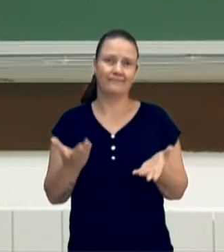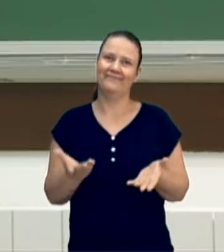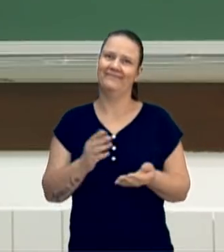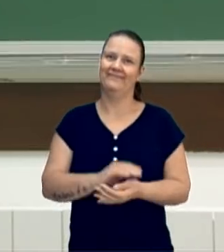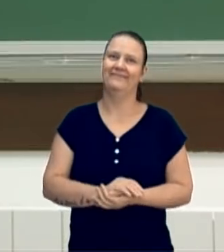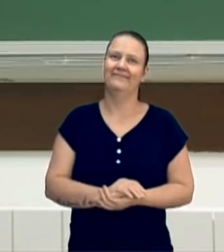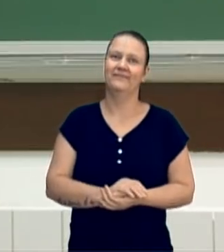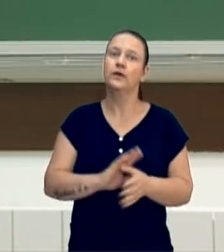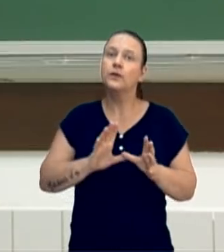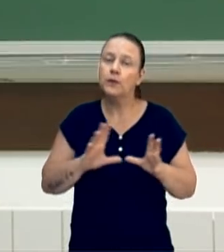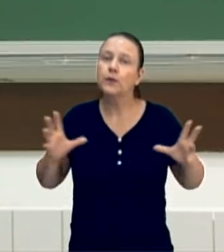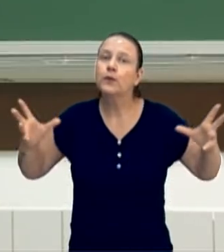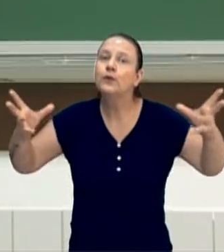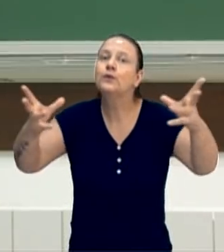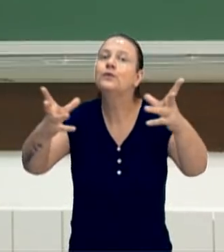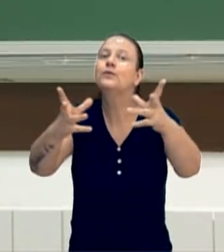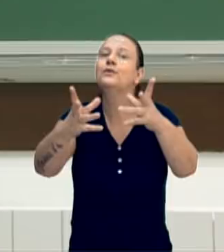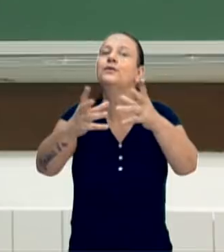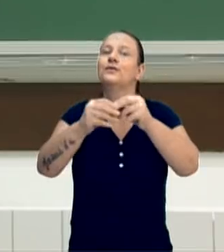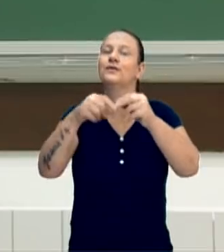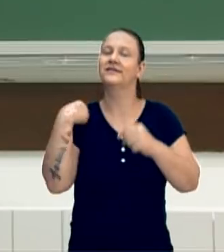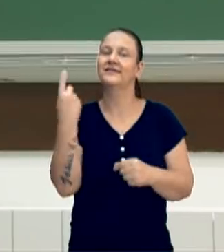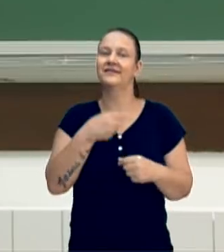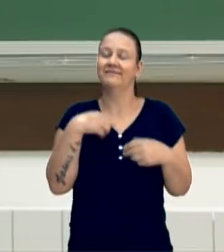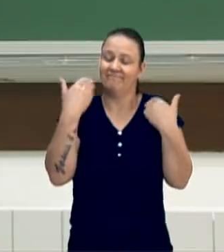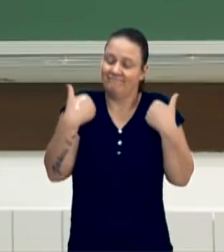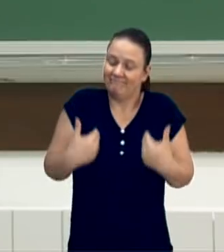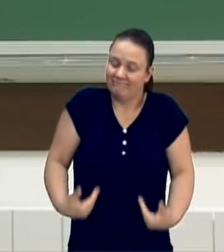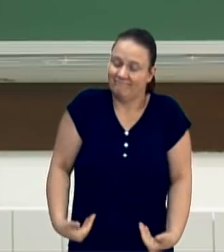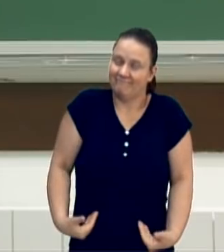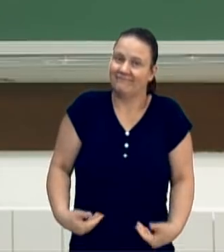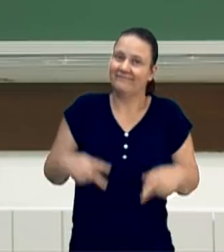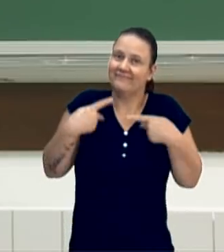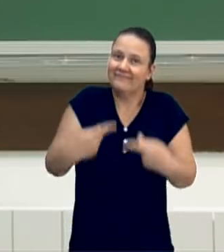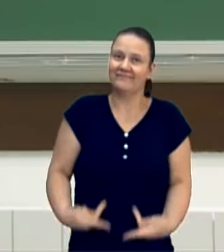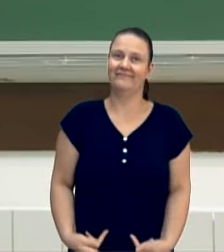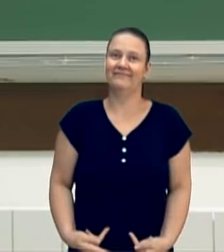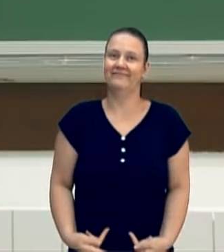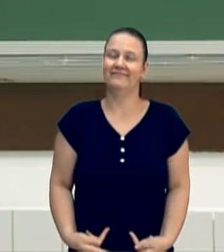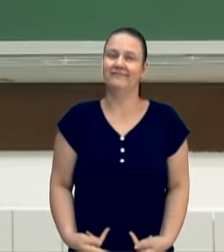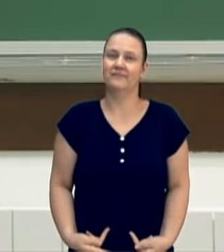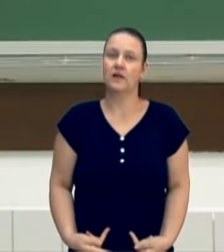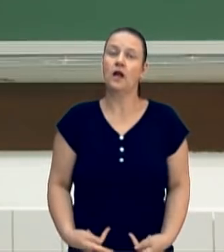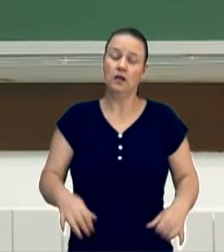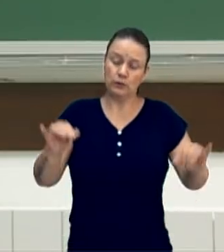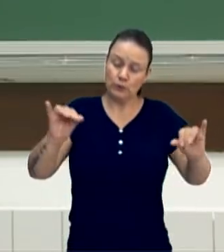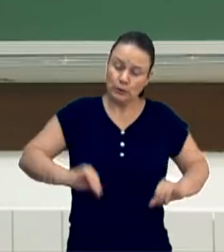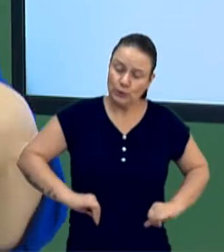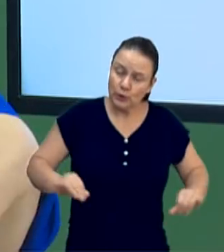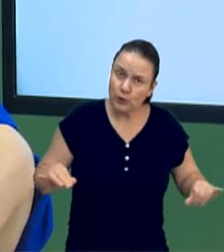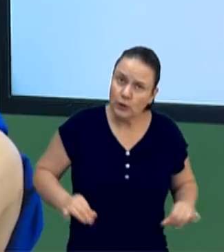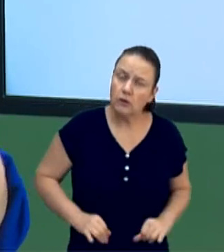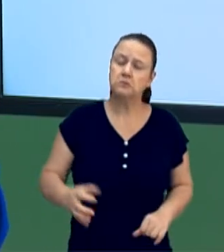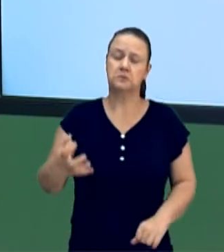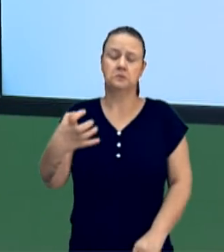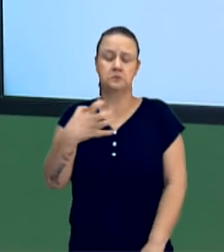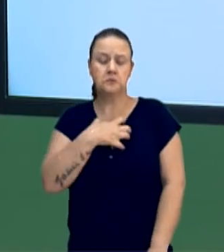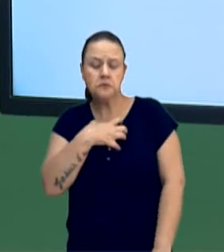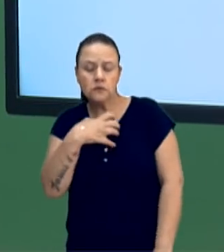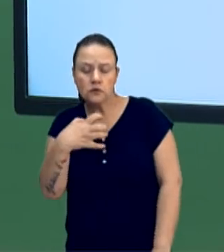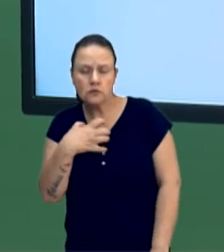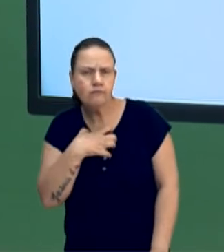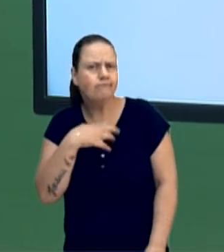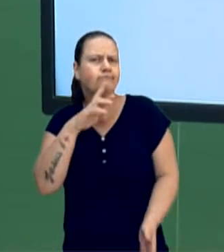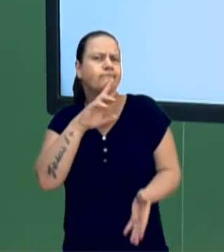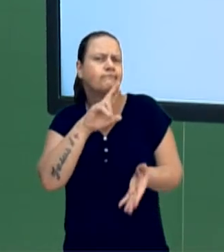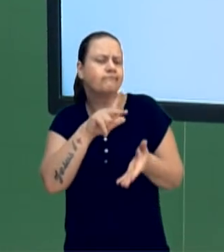né? Todos são o quê? Gente. E gente sofre, gente tem sentimento.